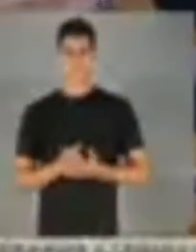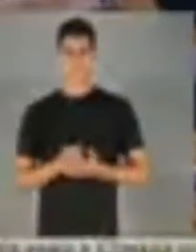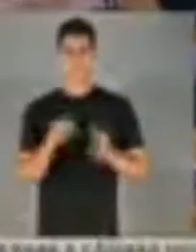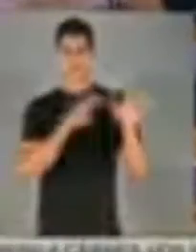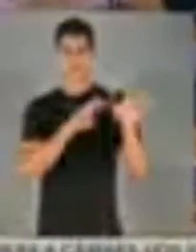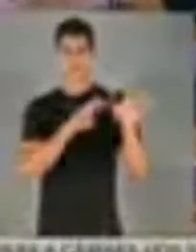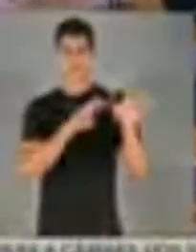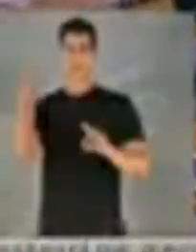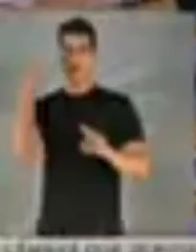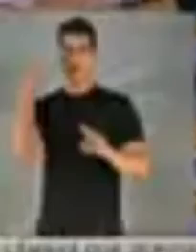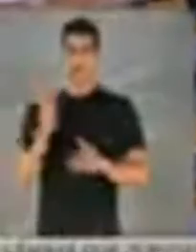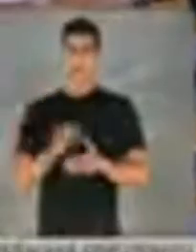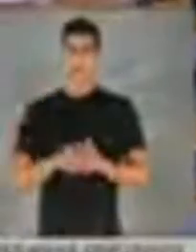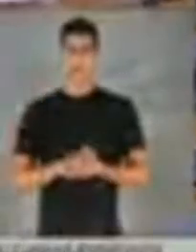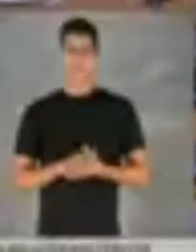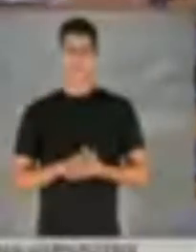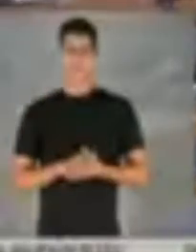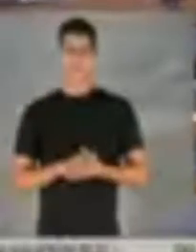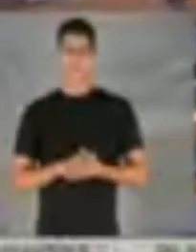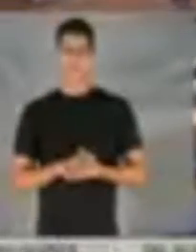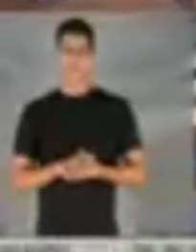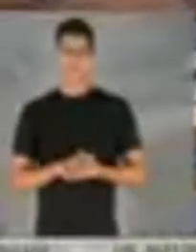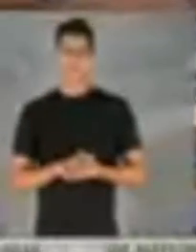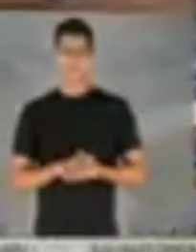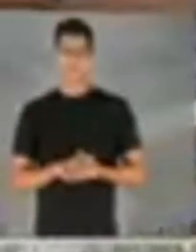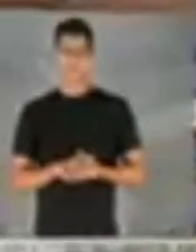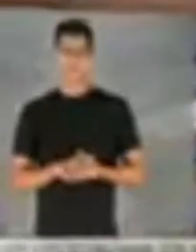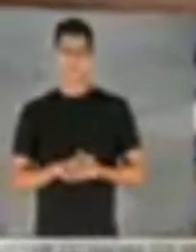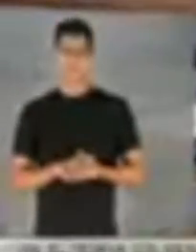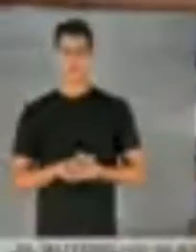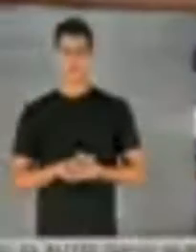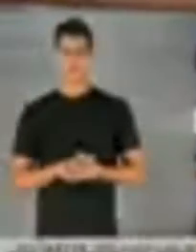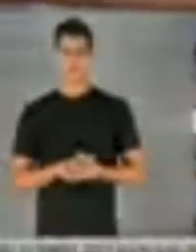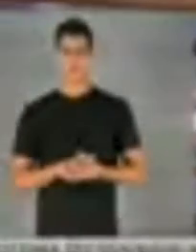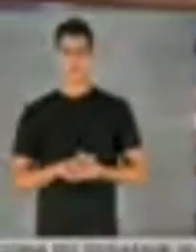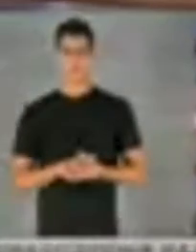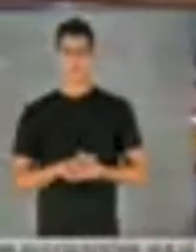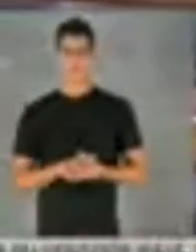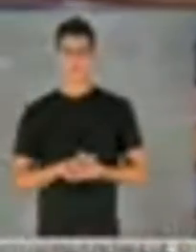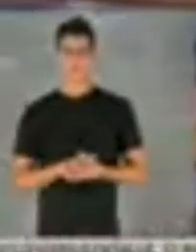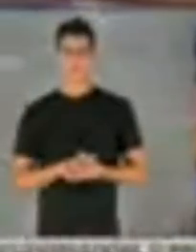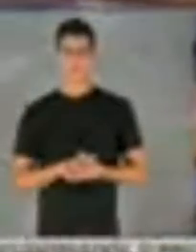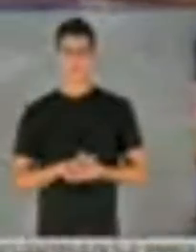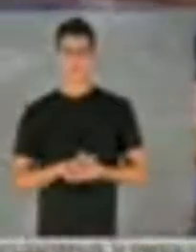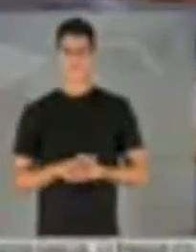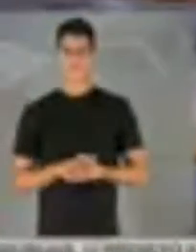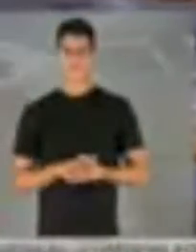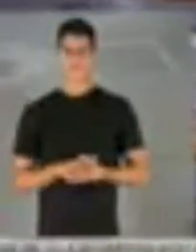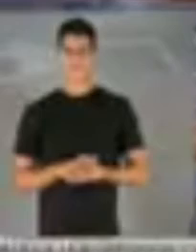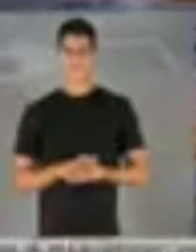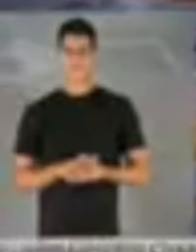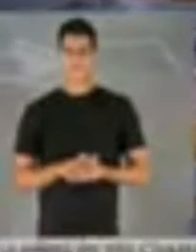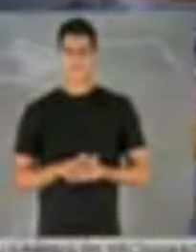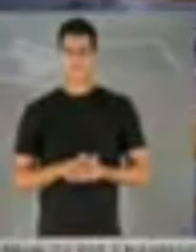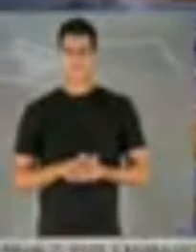passada. Foi 20 de maio? 20 de maio. Então... É que não foi pautado dentro daquela reunião. Que dia que foi?